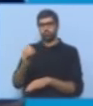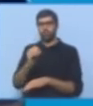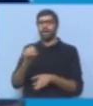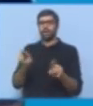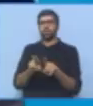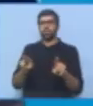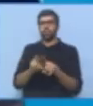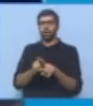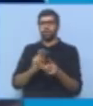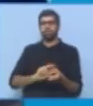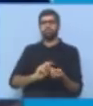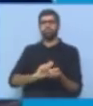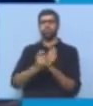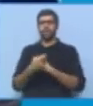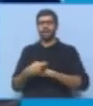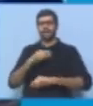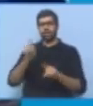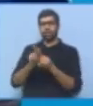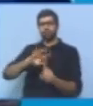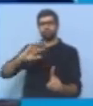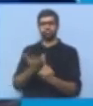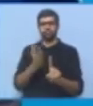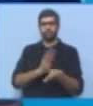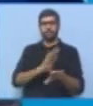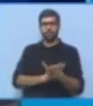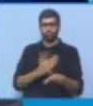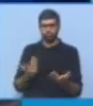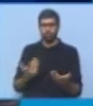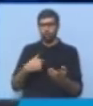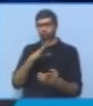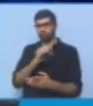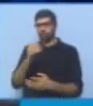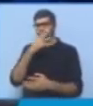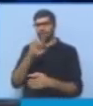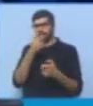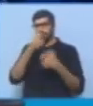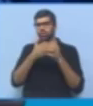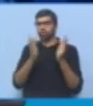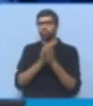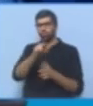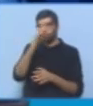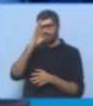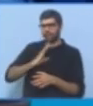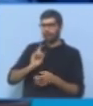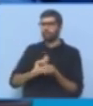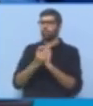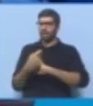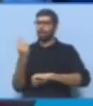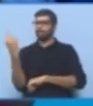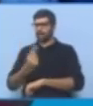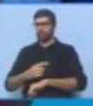um batismo de conversão, de penitência para os pecadores. João Batista dizia a toda a gente: olha, tu és militar, tens que te converter